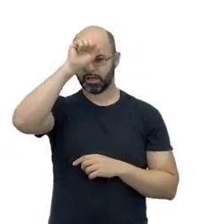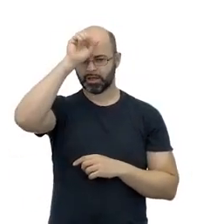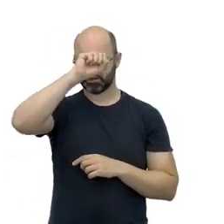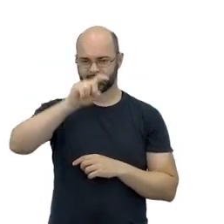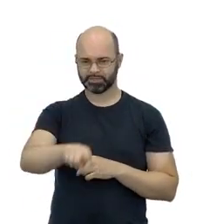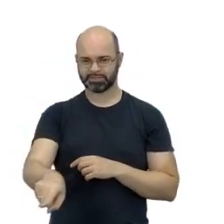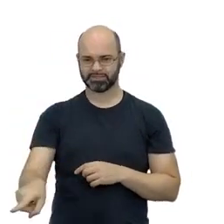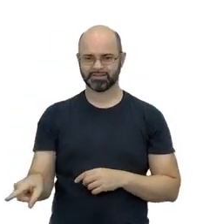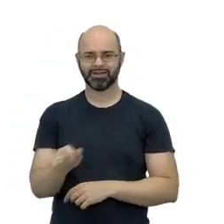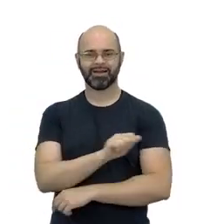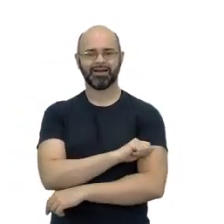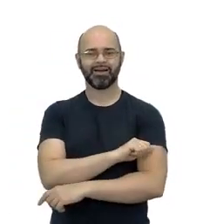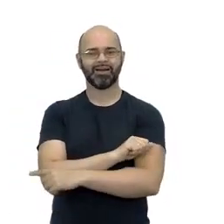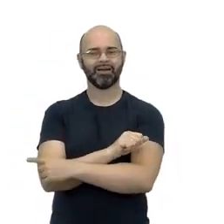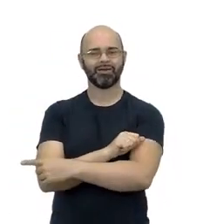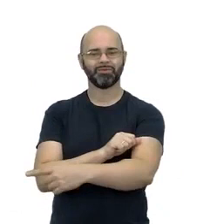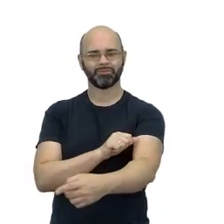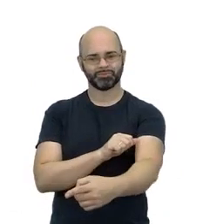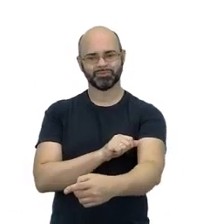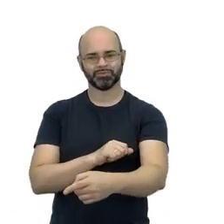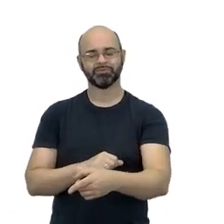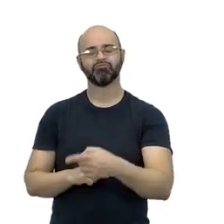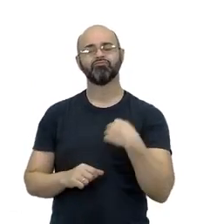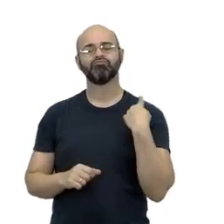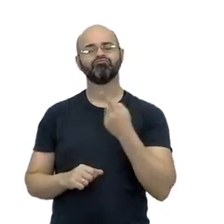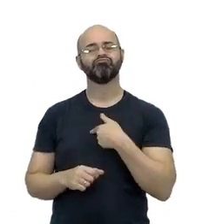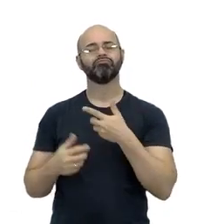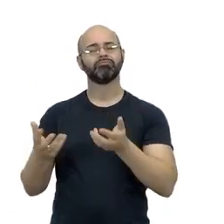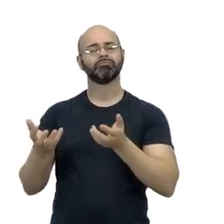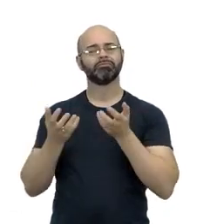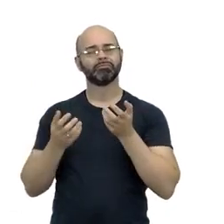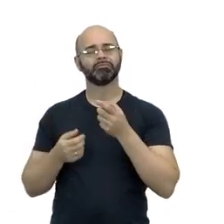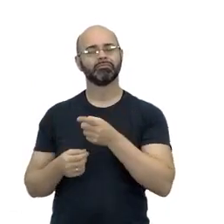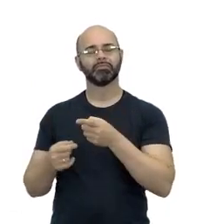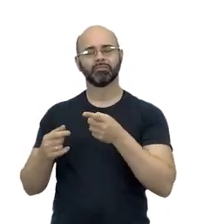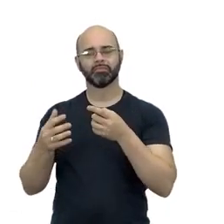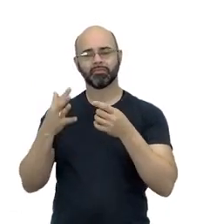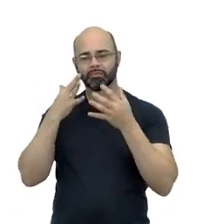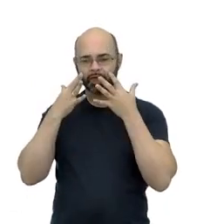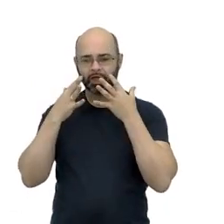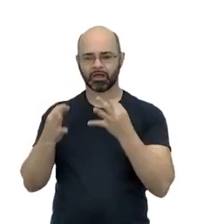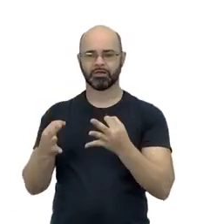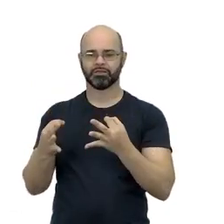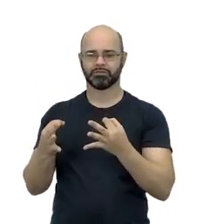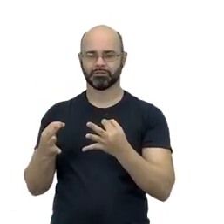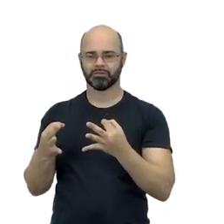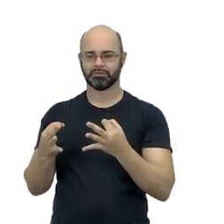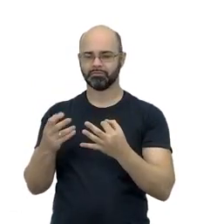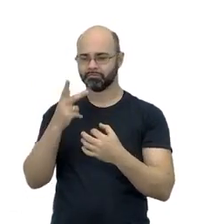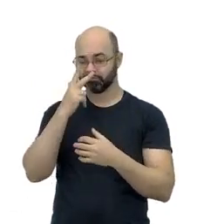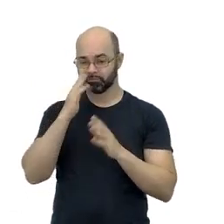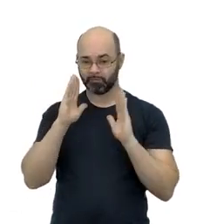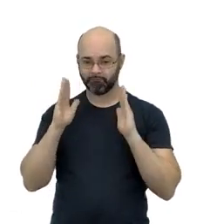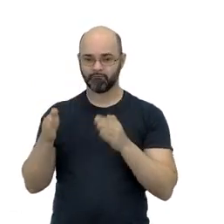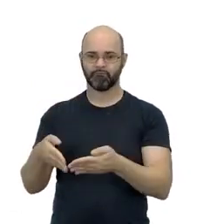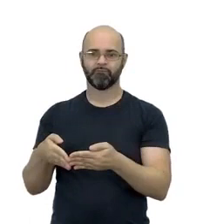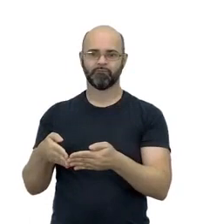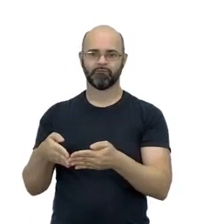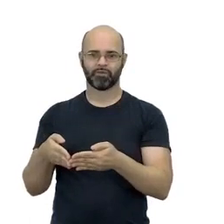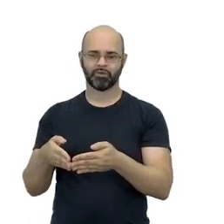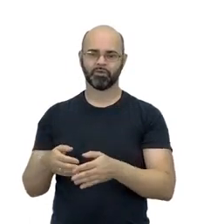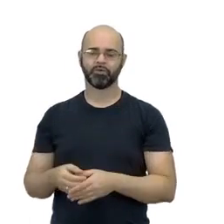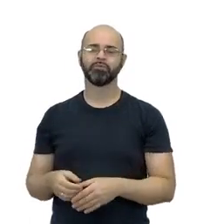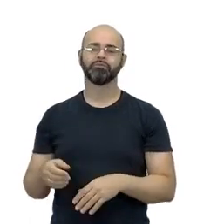nossos estudantes que a gente deseja enfatizar, né? É aquilo que durante